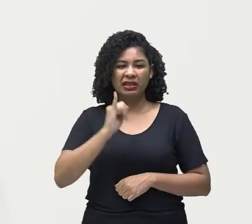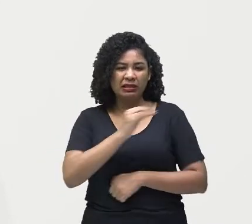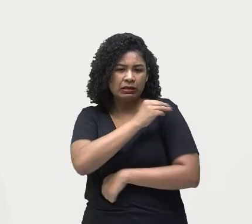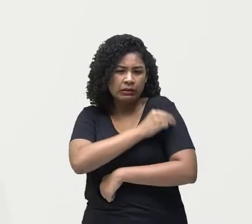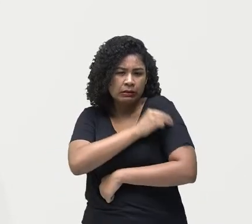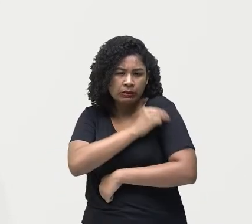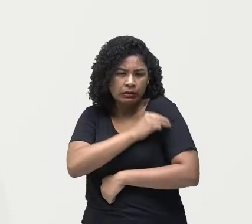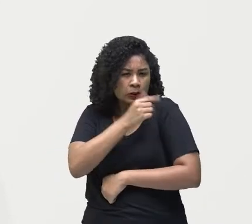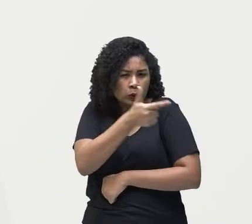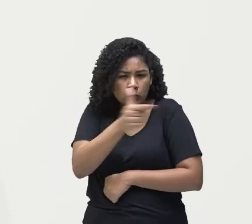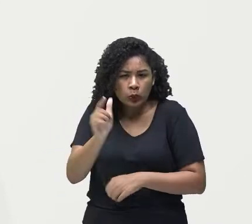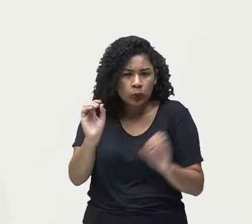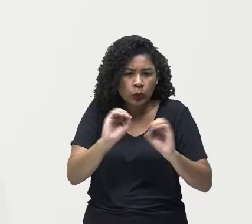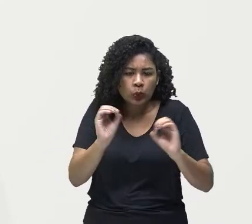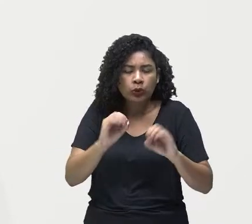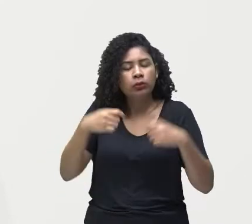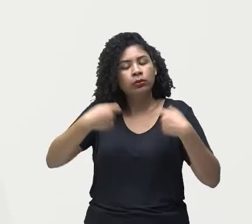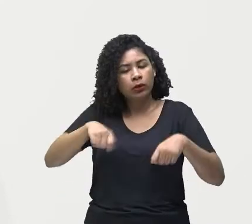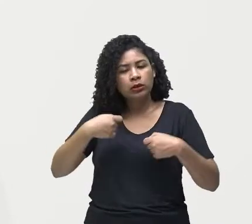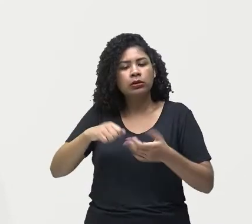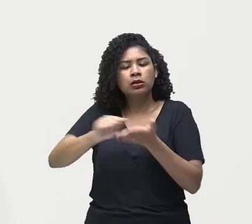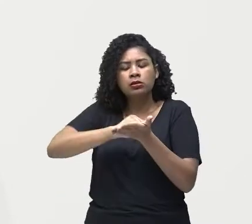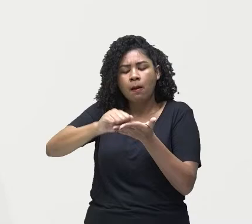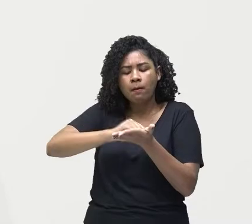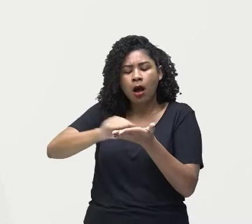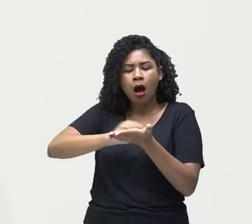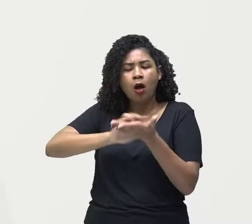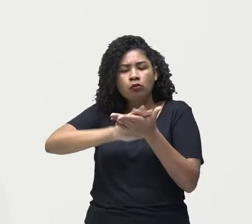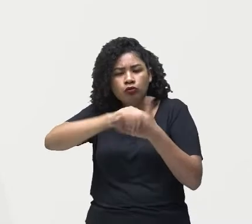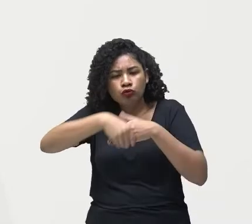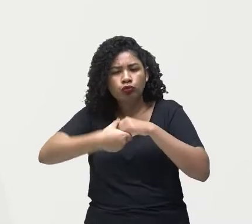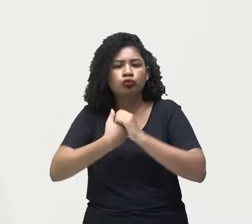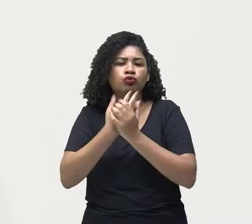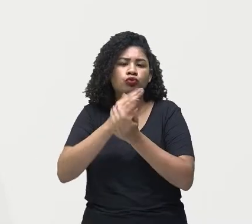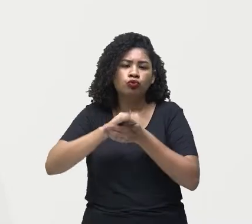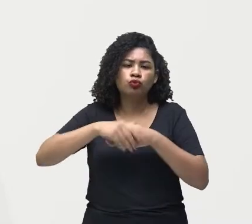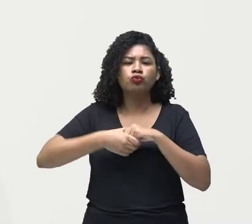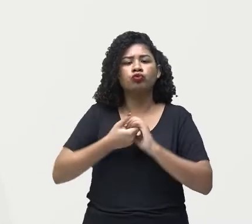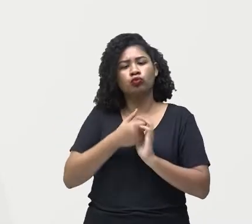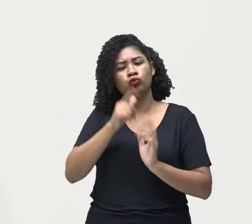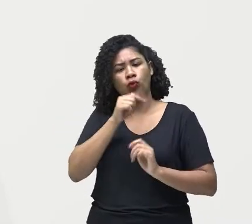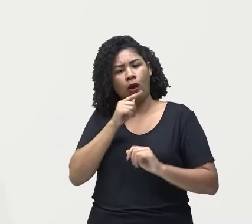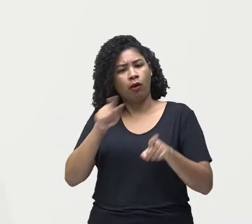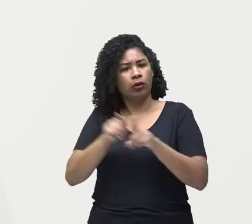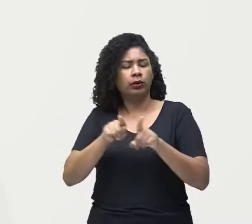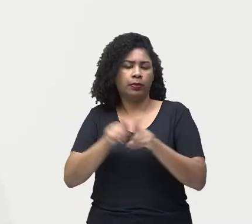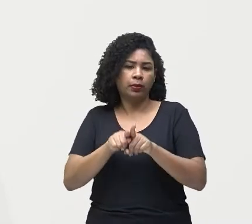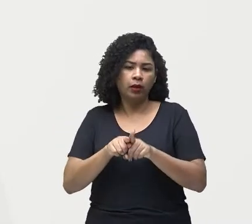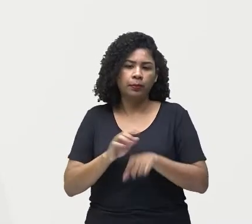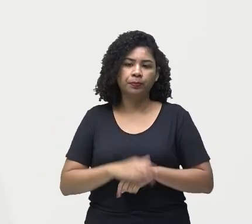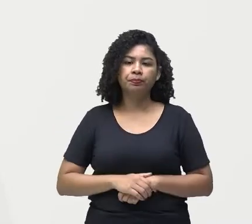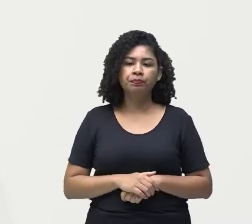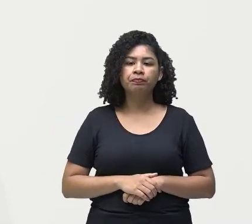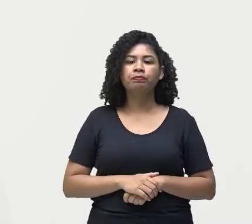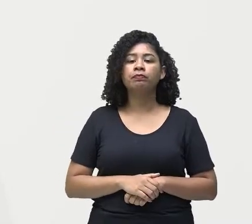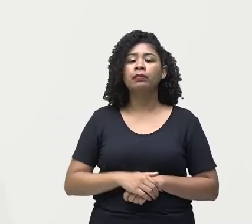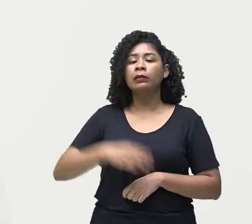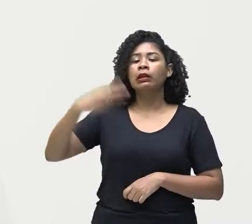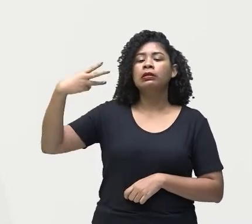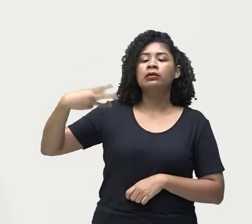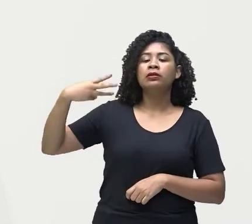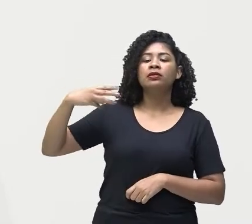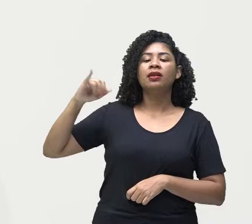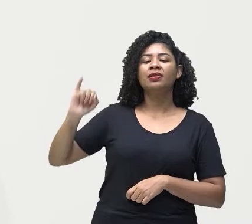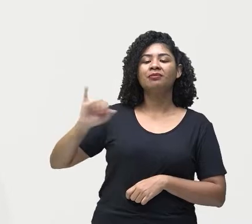água com sabão mesmo, mas o importante é higienizar as mãos. E a outra imagem traz a